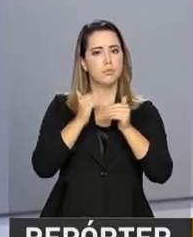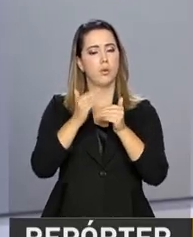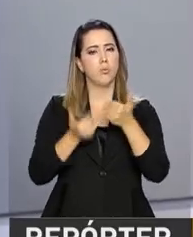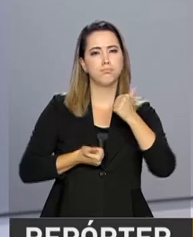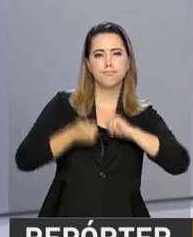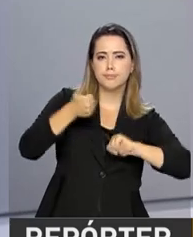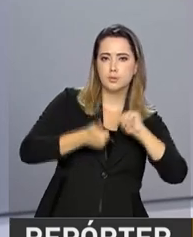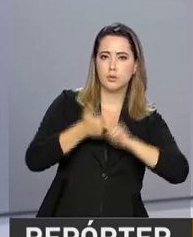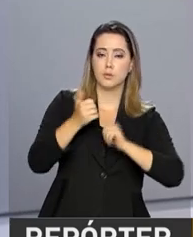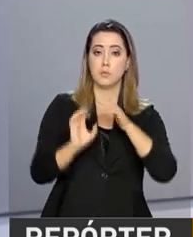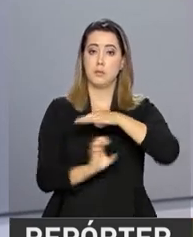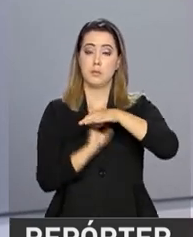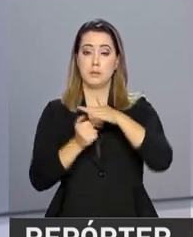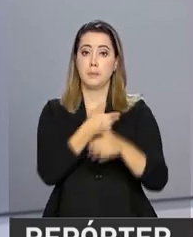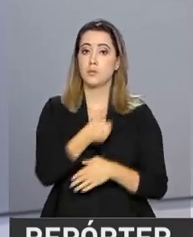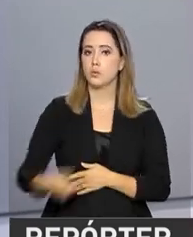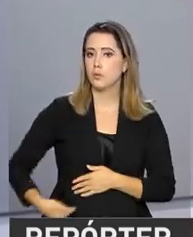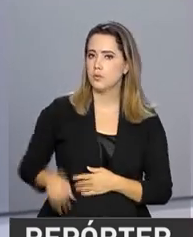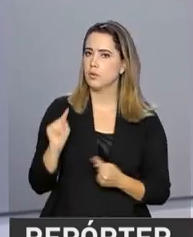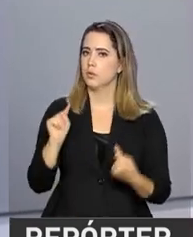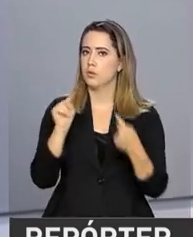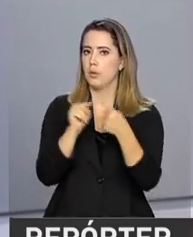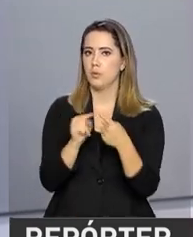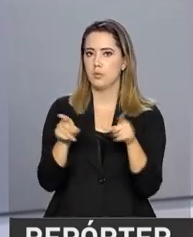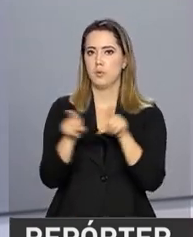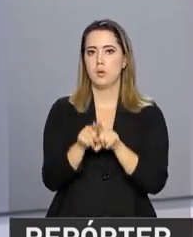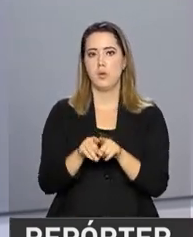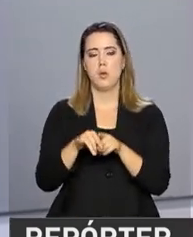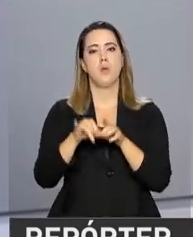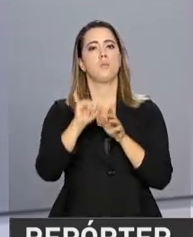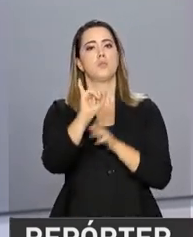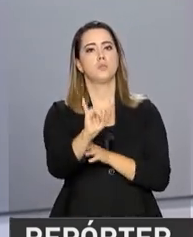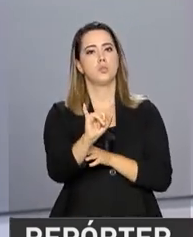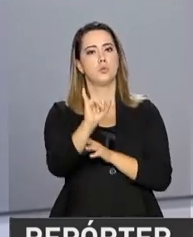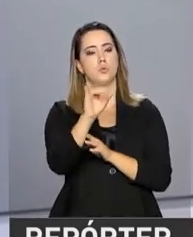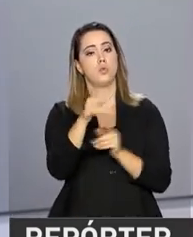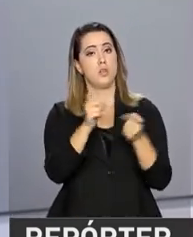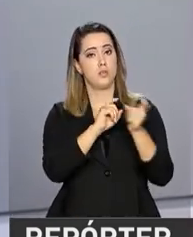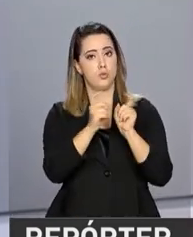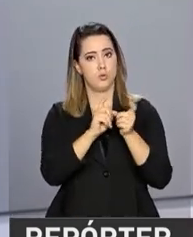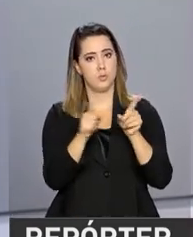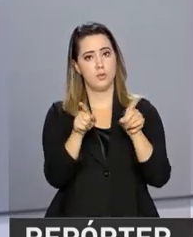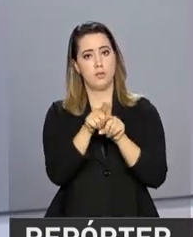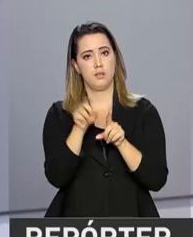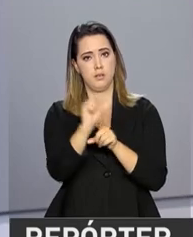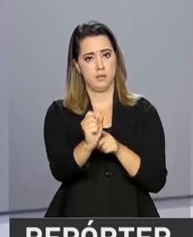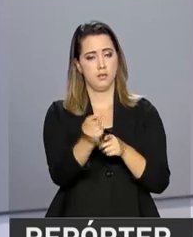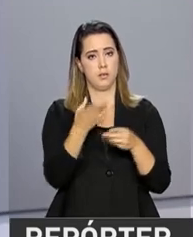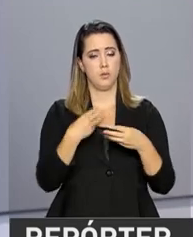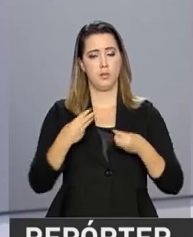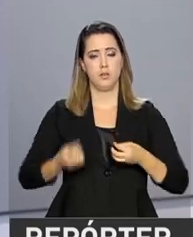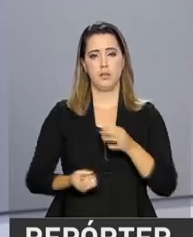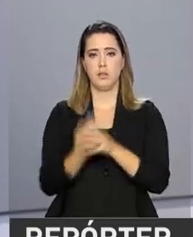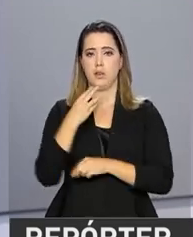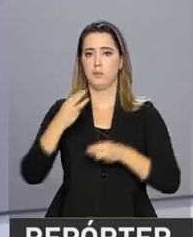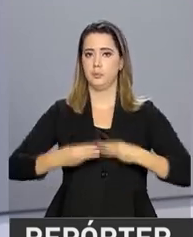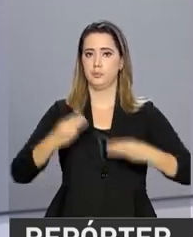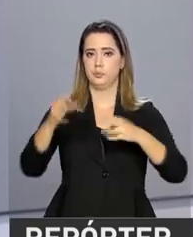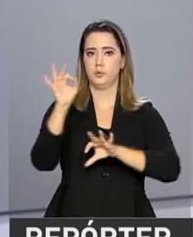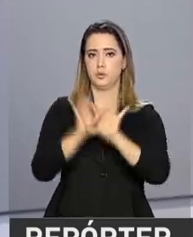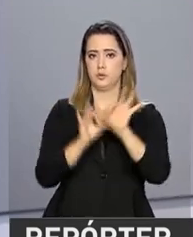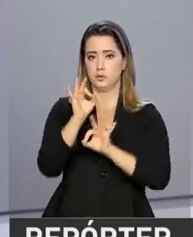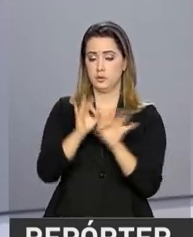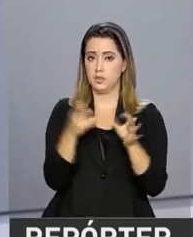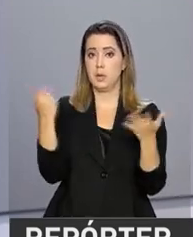empresas estatais. Esse é um dos objetivos do Índice de Governança, criado pelo Ministério do Planejamento e aplicado pela primeira vez.